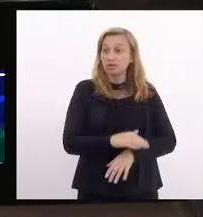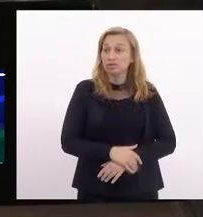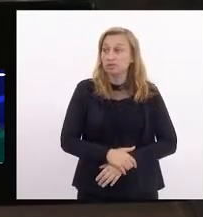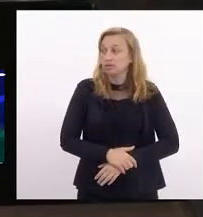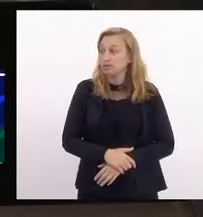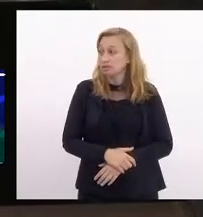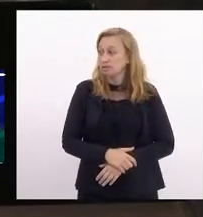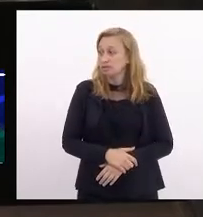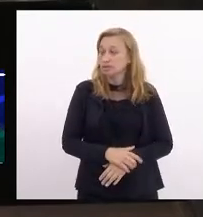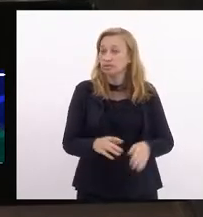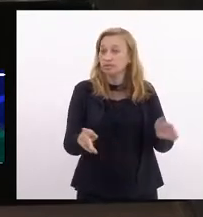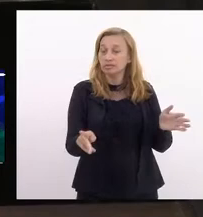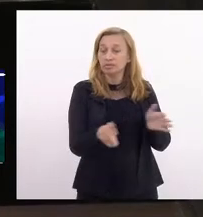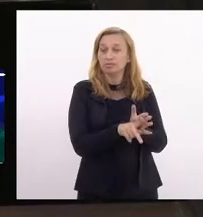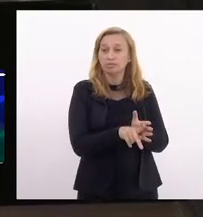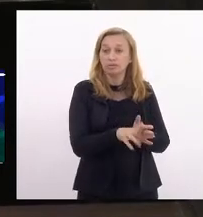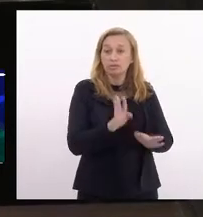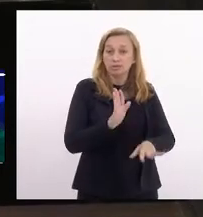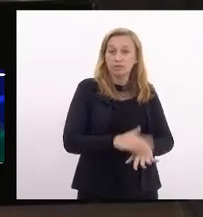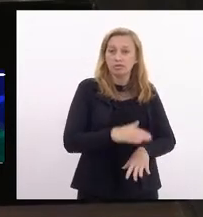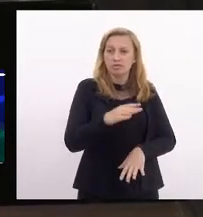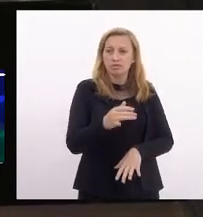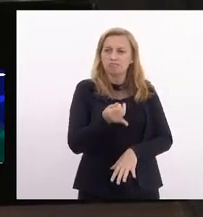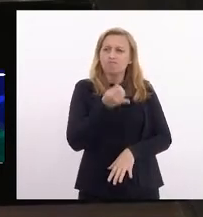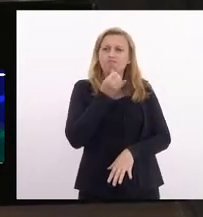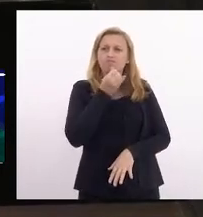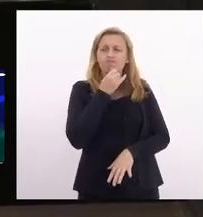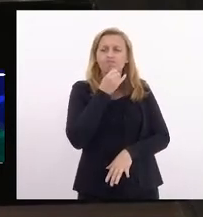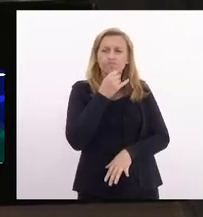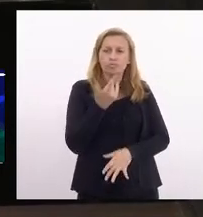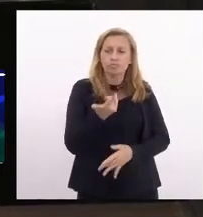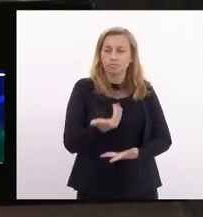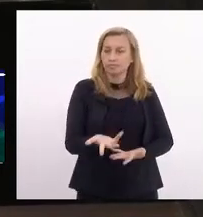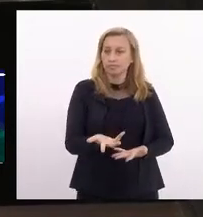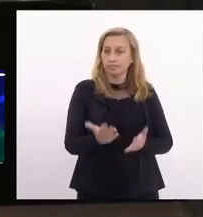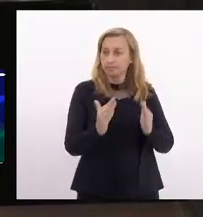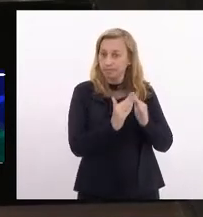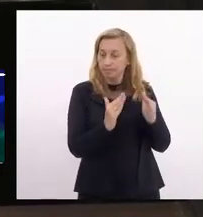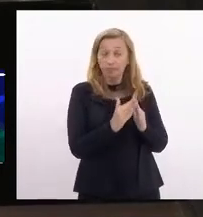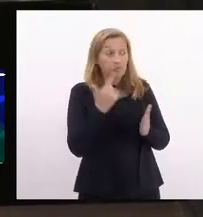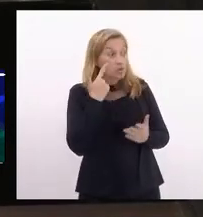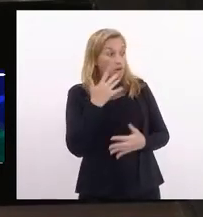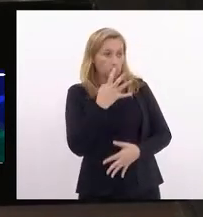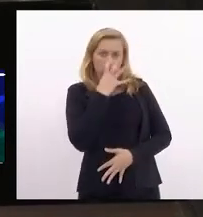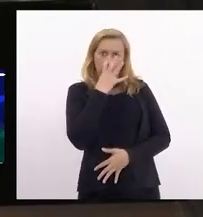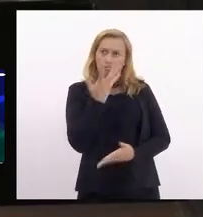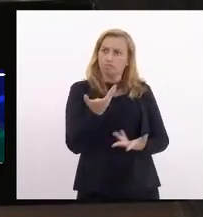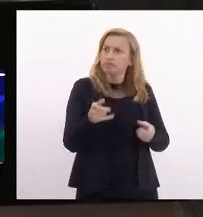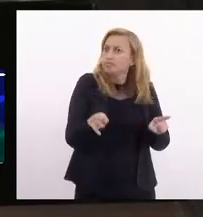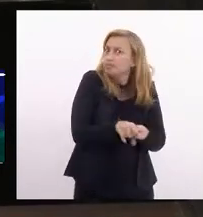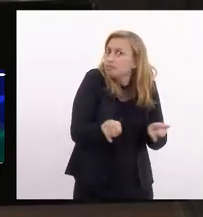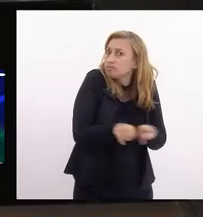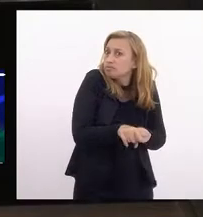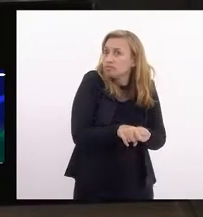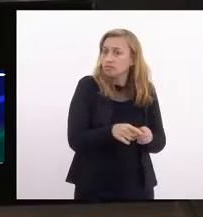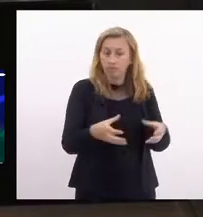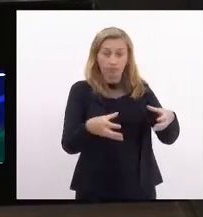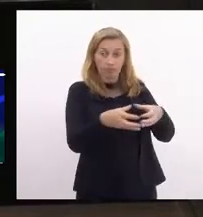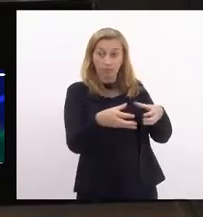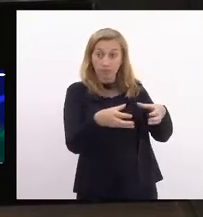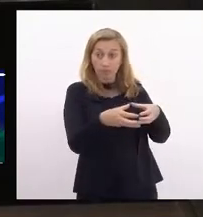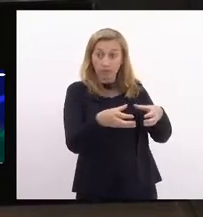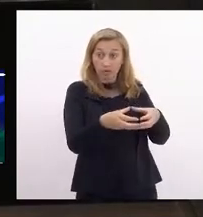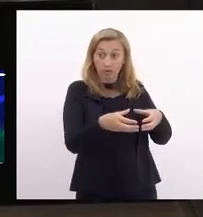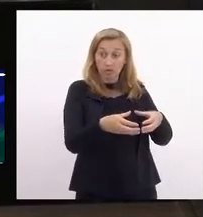e ridículos que eu já vi virem a pauta Eu Me admiro também aqui a comissão de